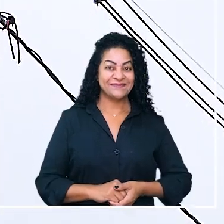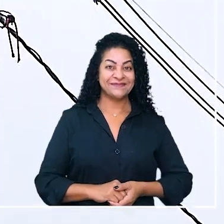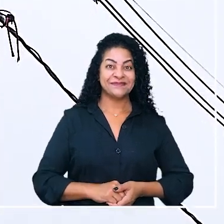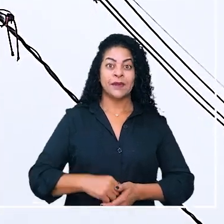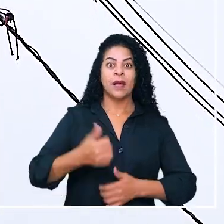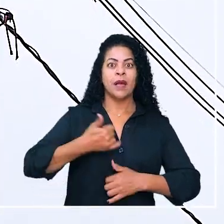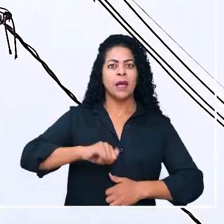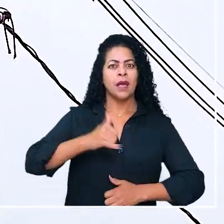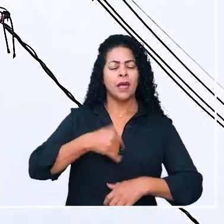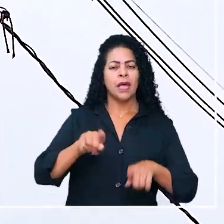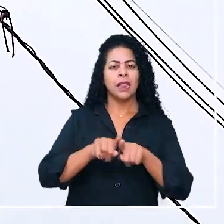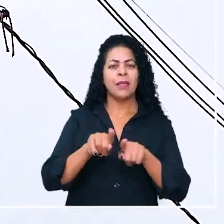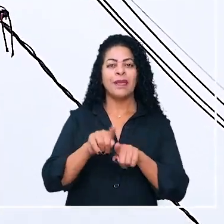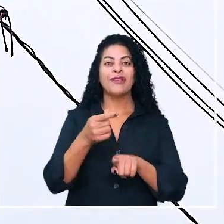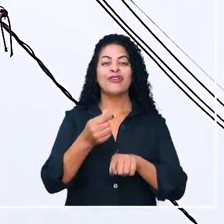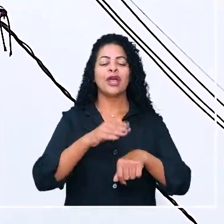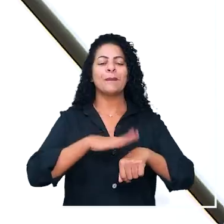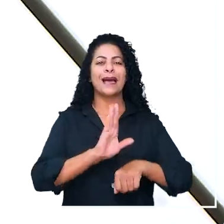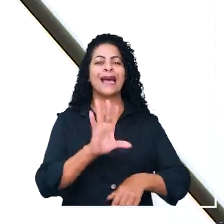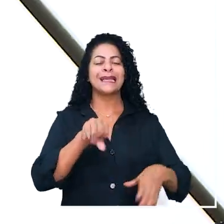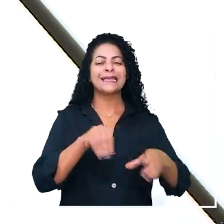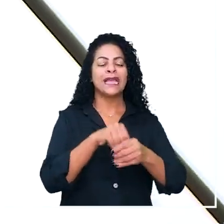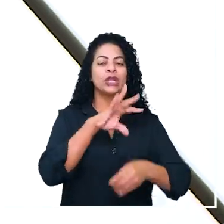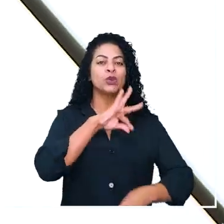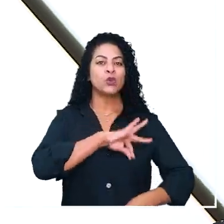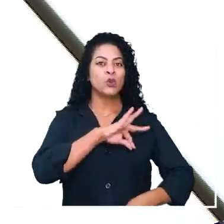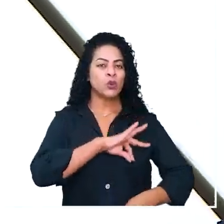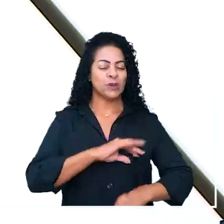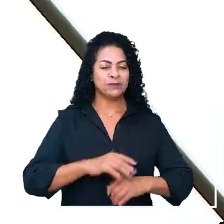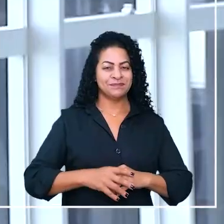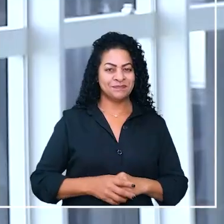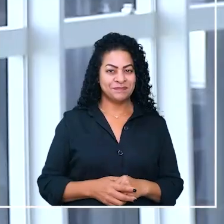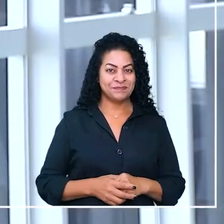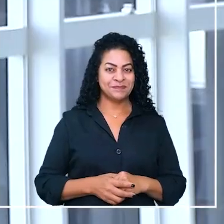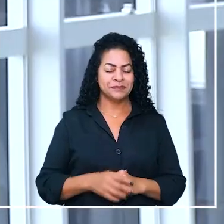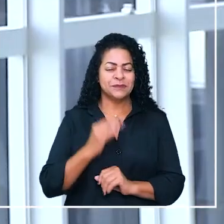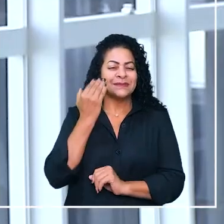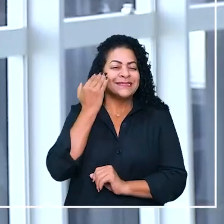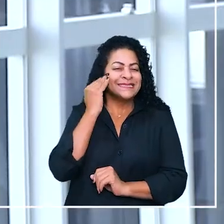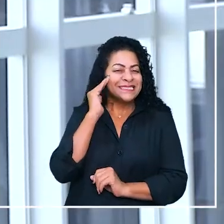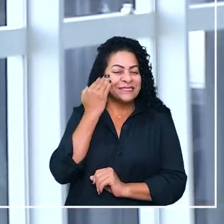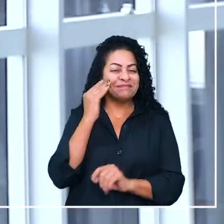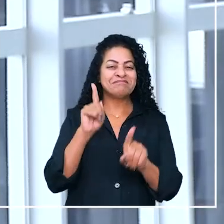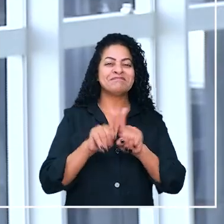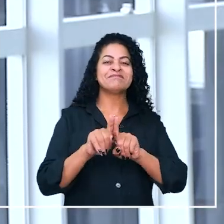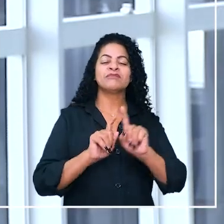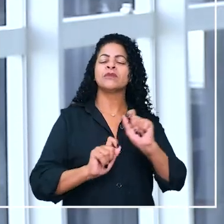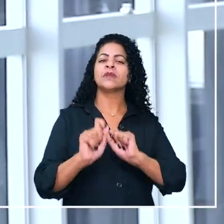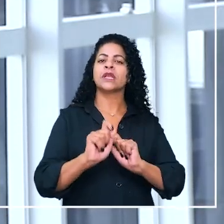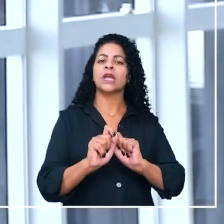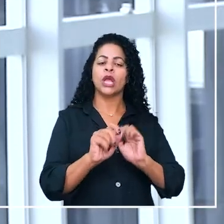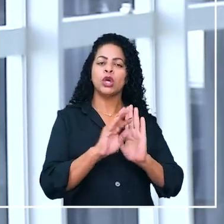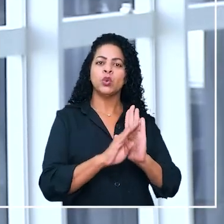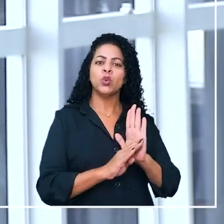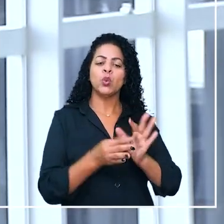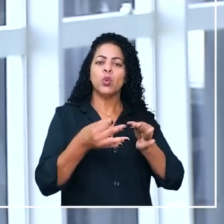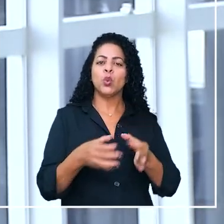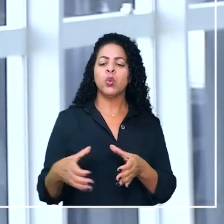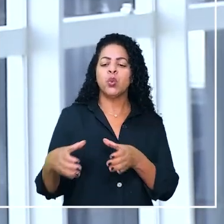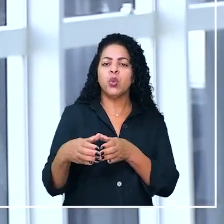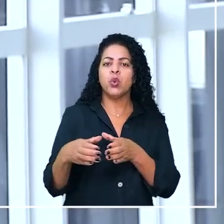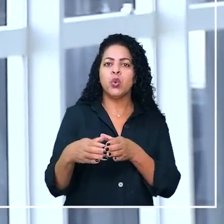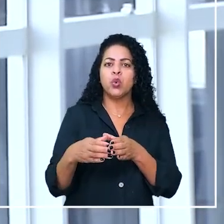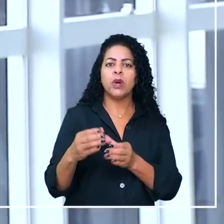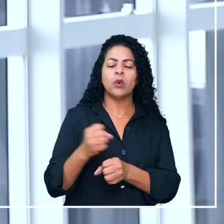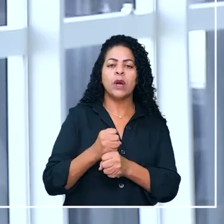Eletricitário obtém direito a adicional de periculosidade sobre todo o salário. O entendimento foi que uma norma coletiva